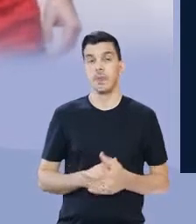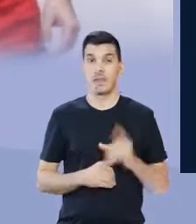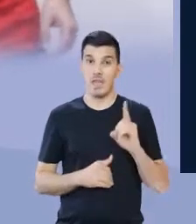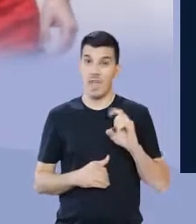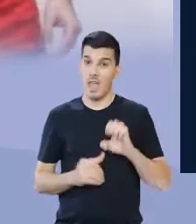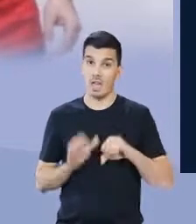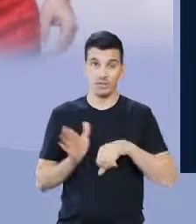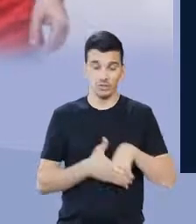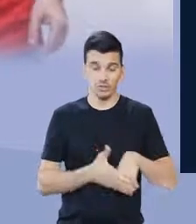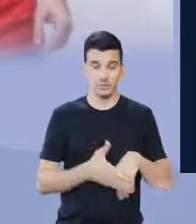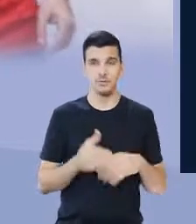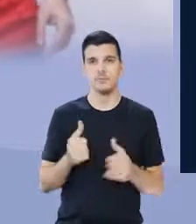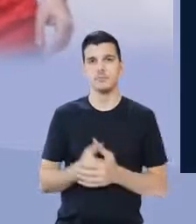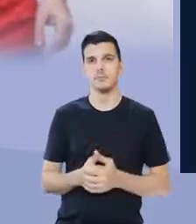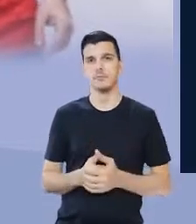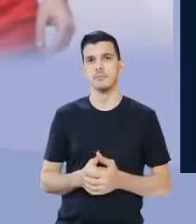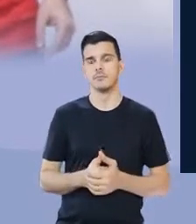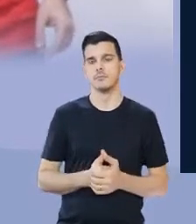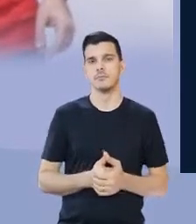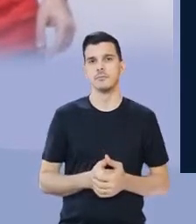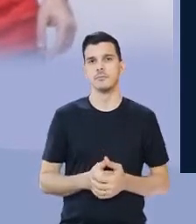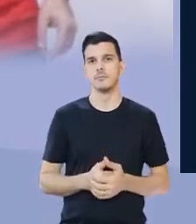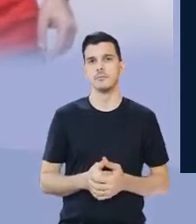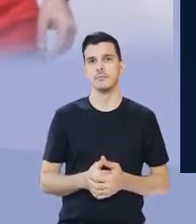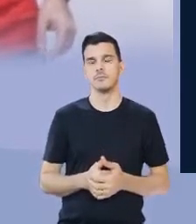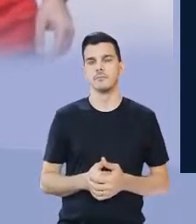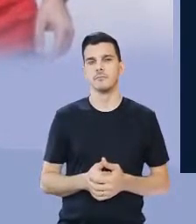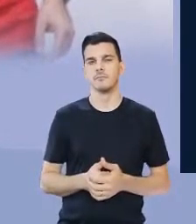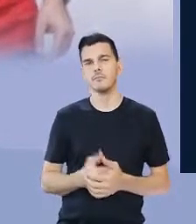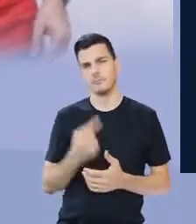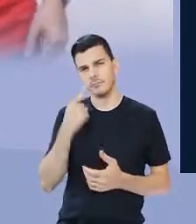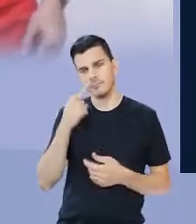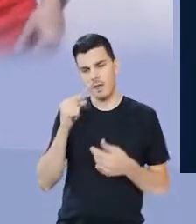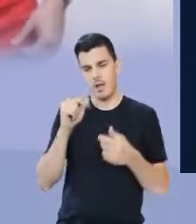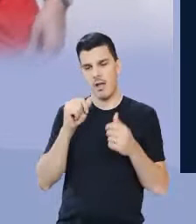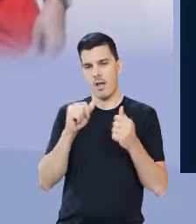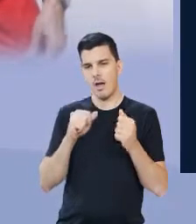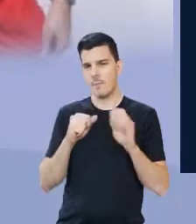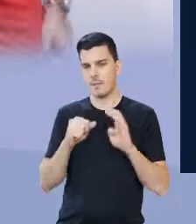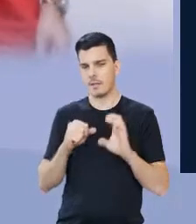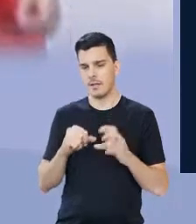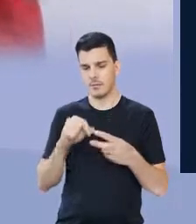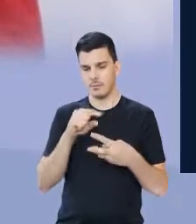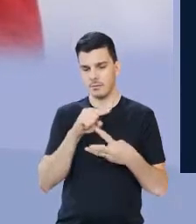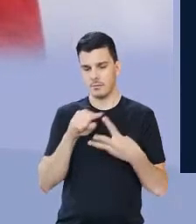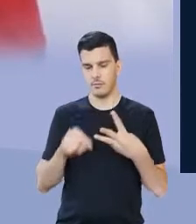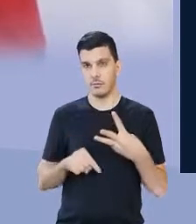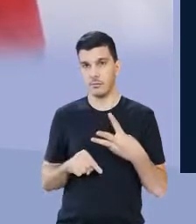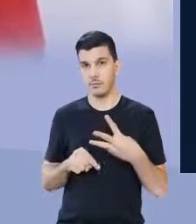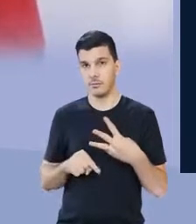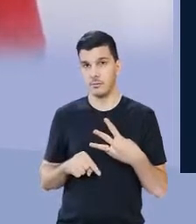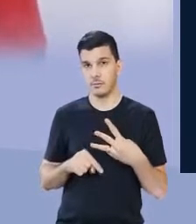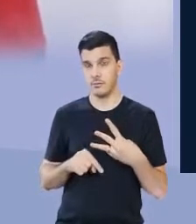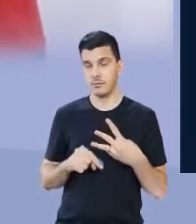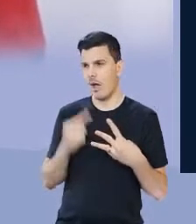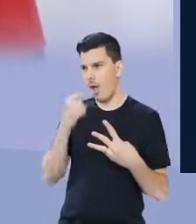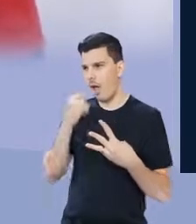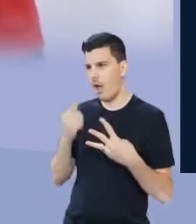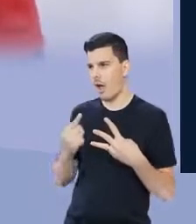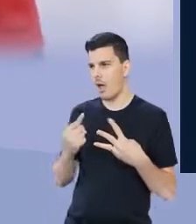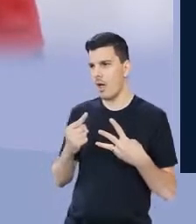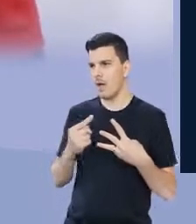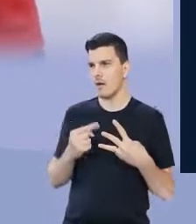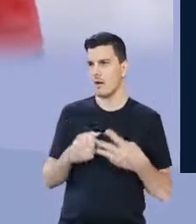E o que você acha? Did the death rate rose, raise or rise? Olha só, por que vai continuar a